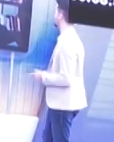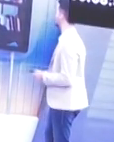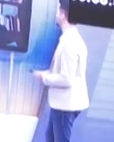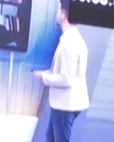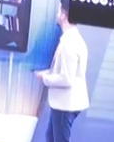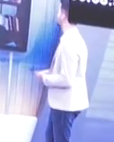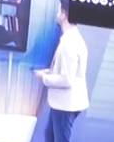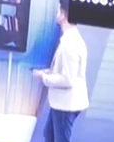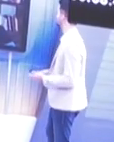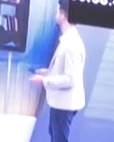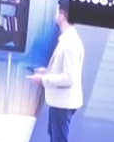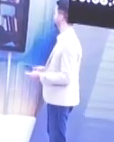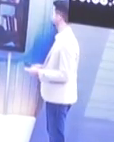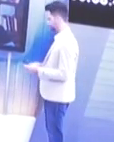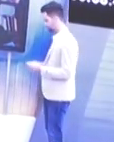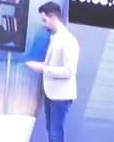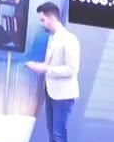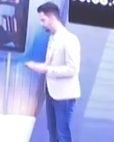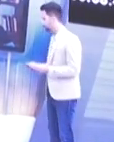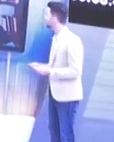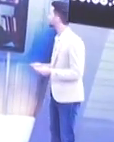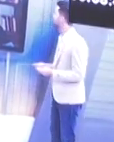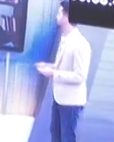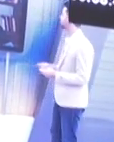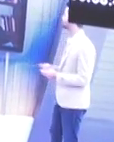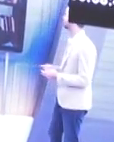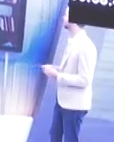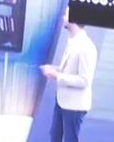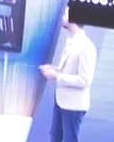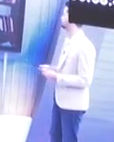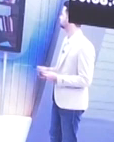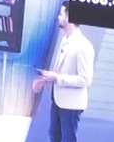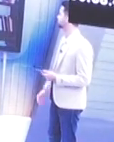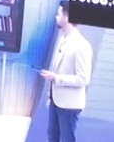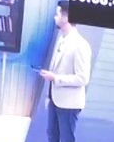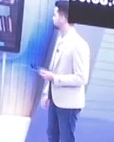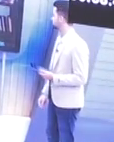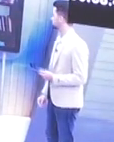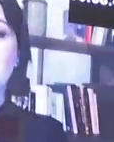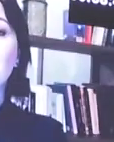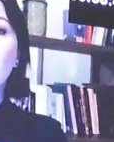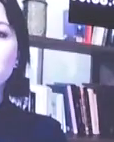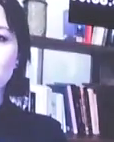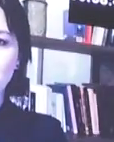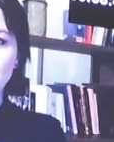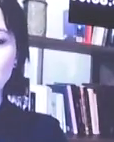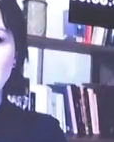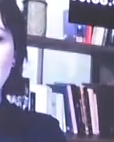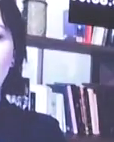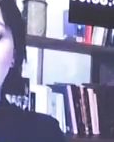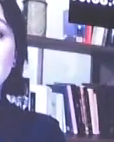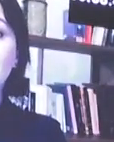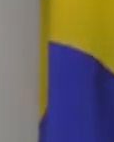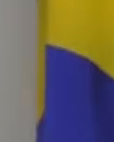A deputada Luciane Carminati, do PT, usou a tribuna do parlamento para falar sobre a campanha Setembro Amarelo, de prevenção